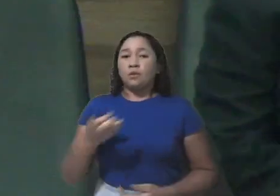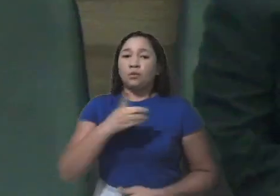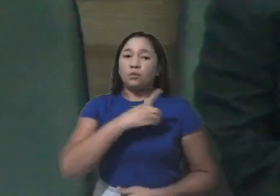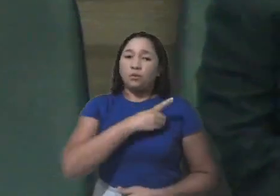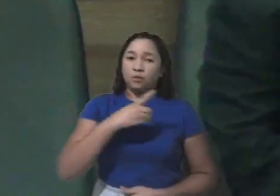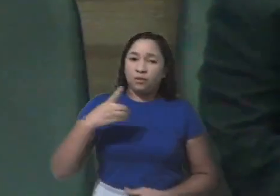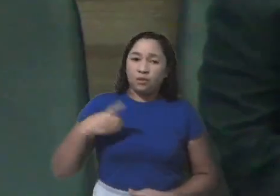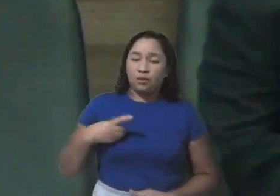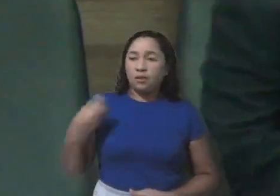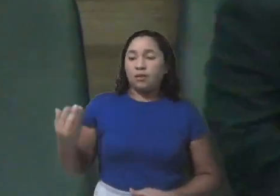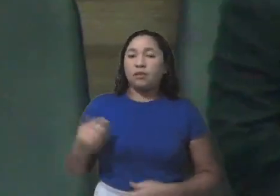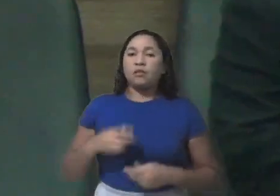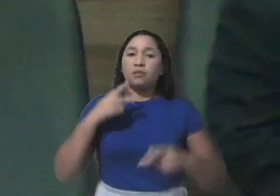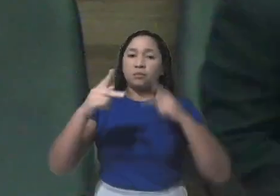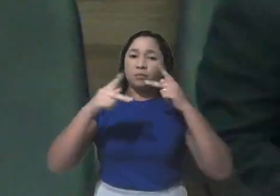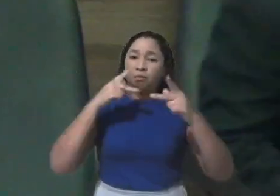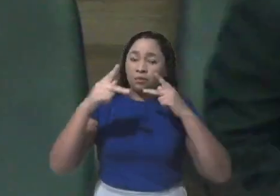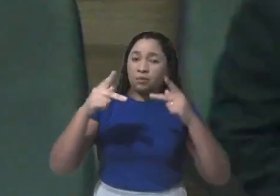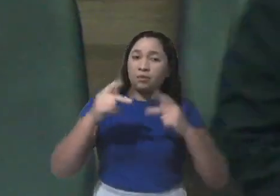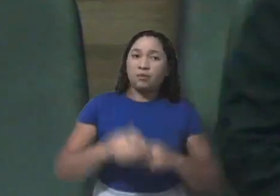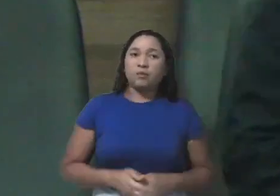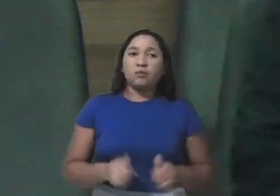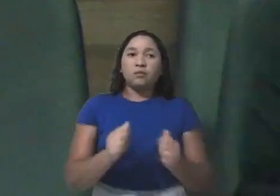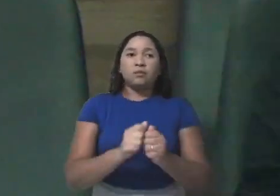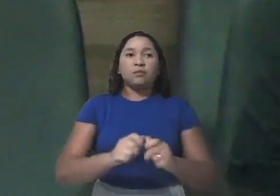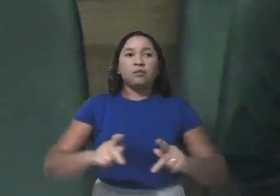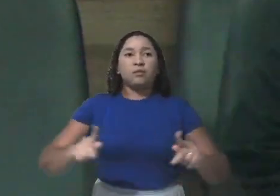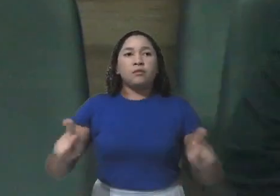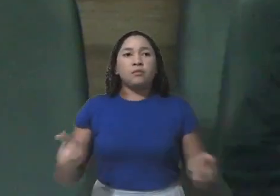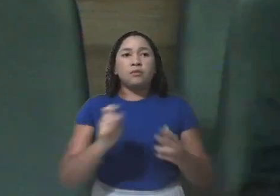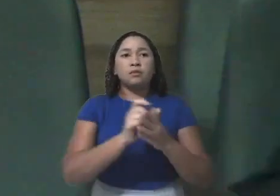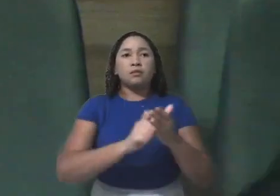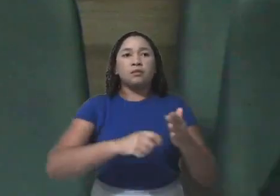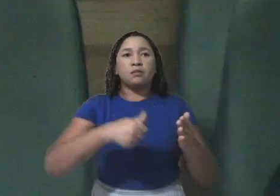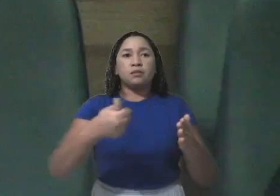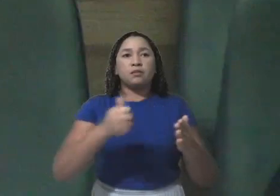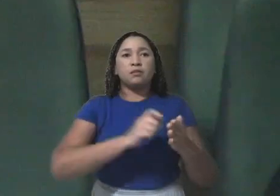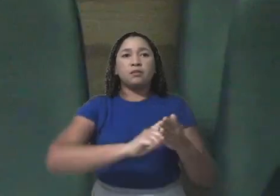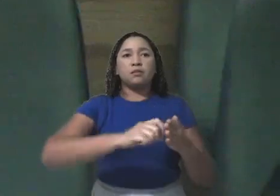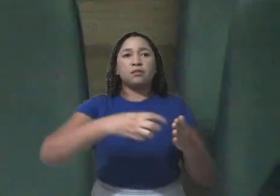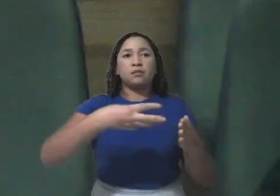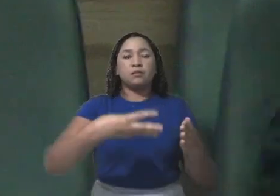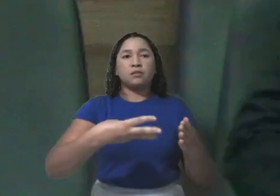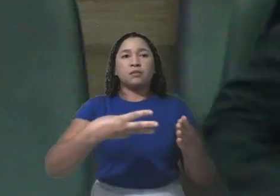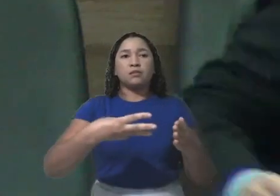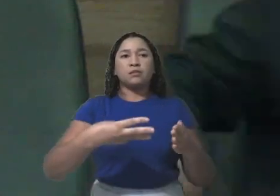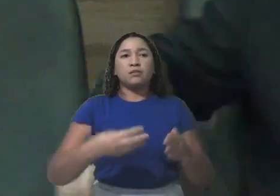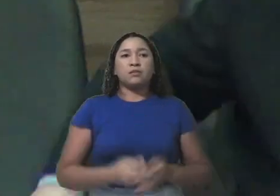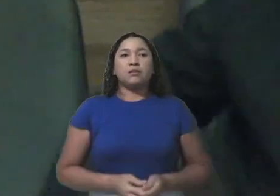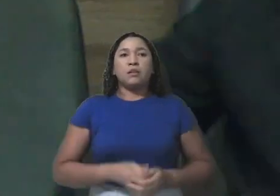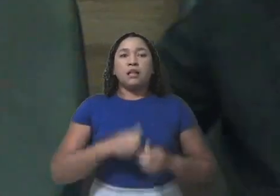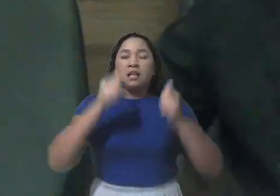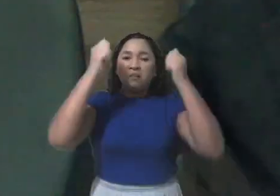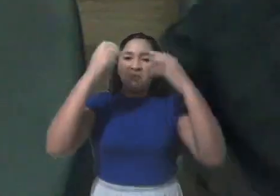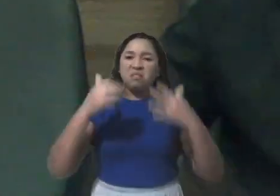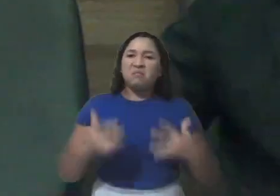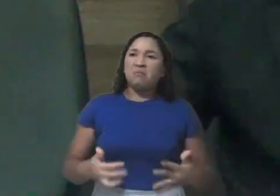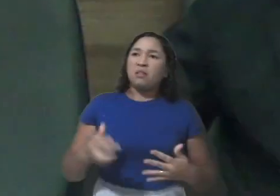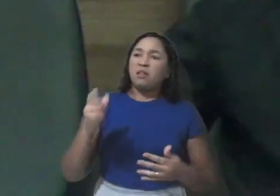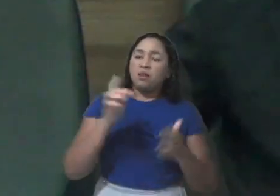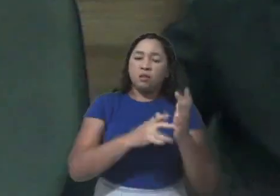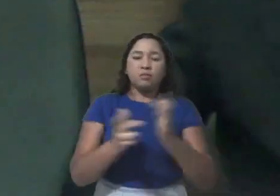trouxe essa palavra. E lá em Apocalipse, capítulo 1, versículo 3, quem falou foi Jesus. Ele disse